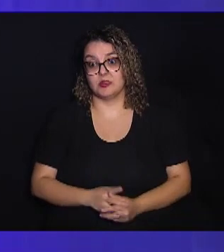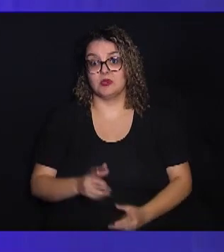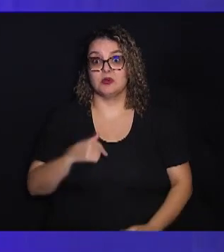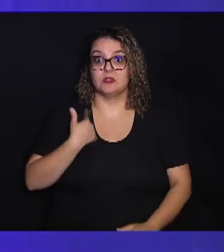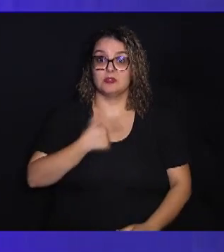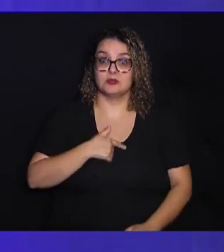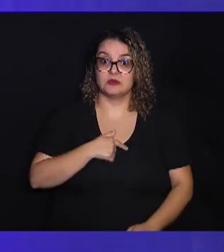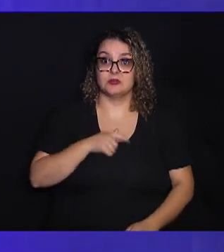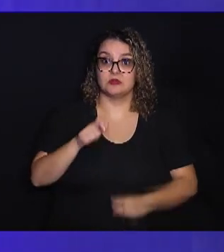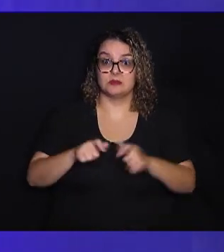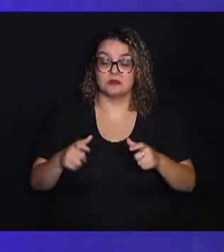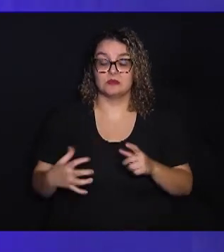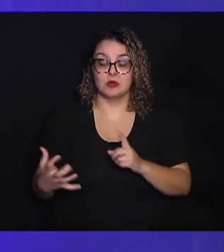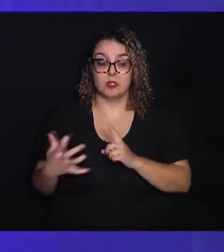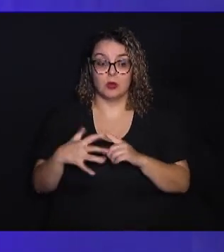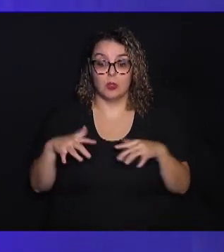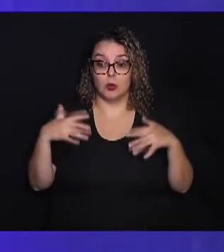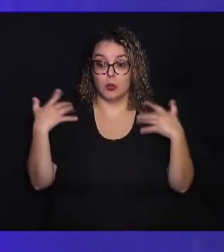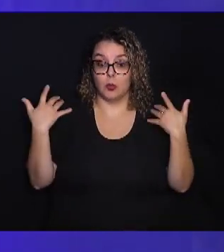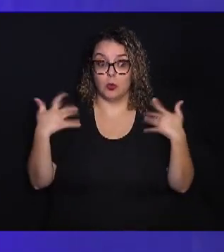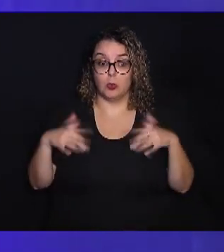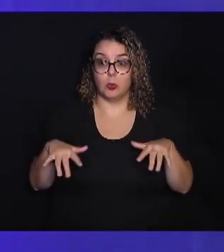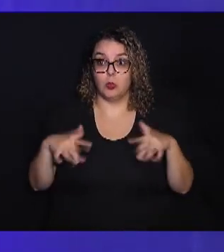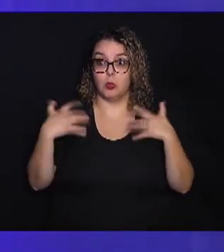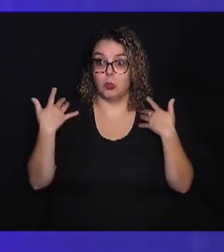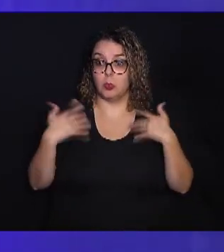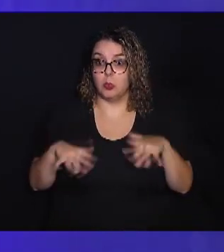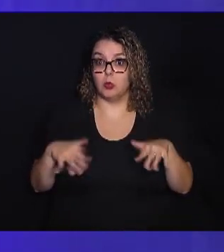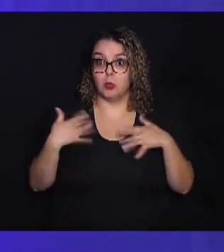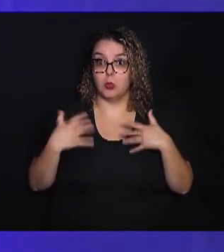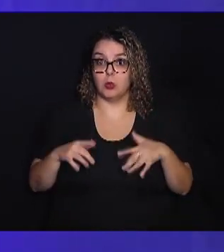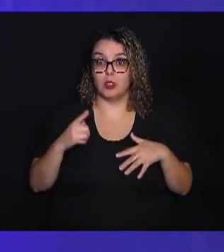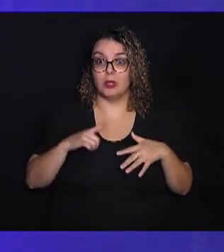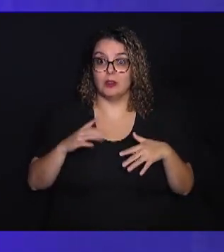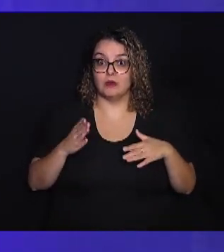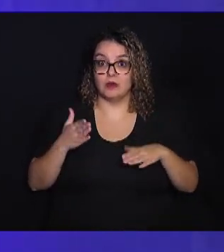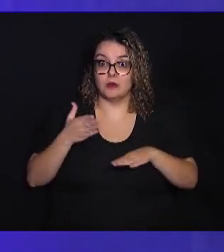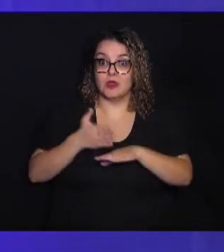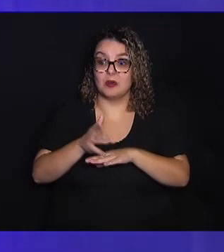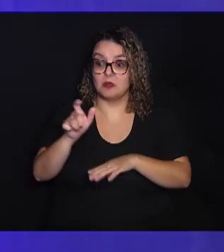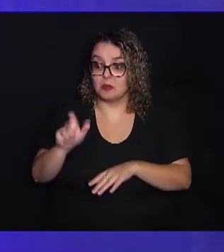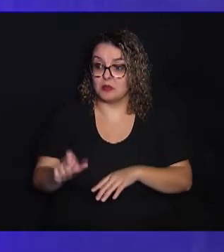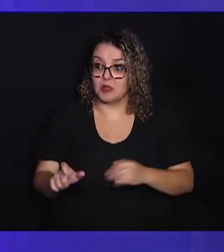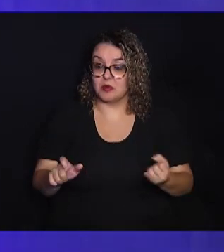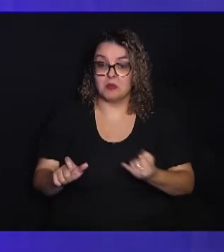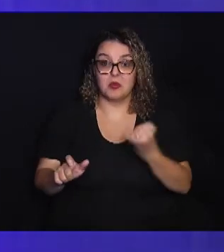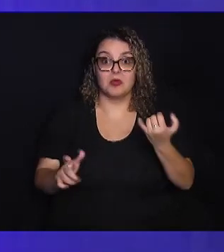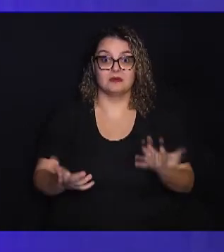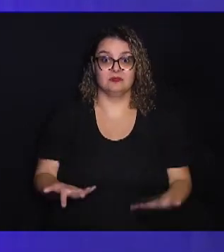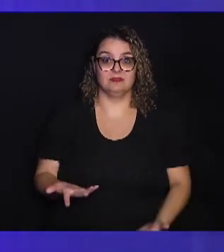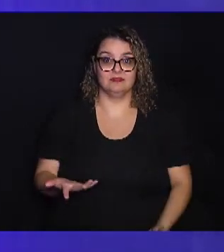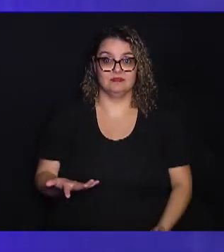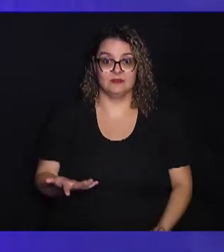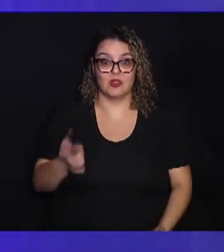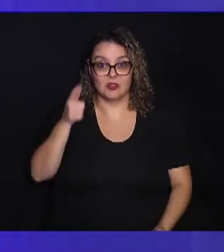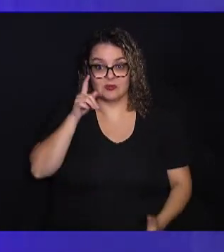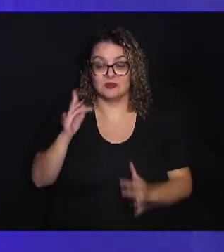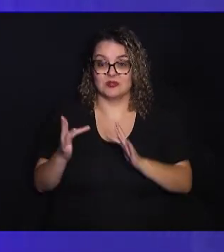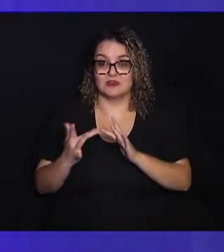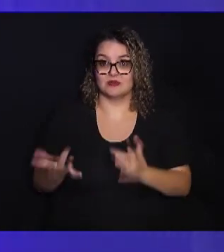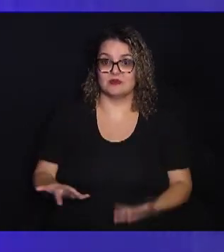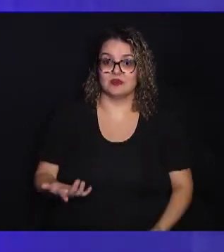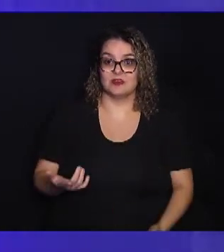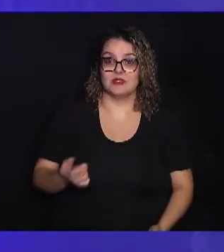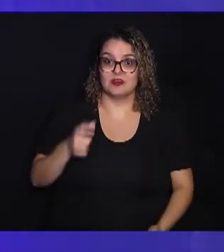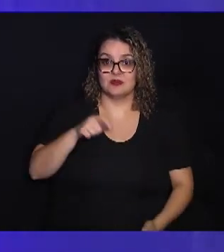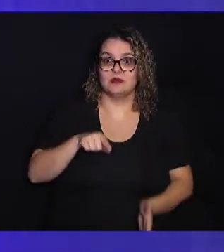ficaram assim impactados, né? Como que nós tivemos acesso a uma pessoa tão importante, né? E a questão que um deles fez a